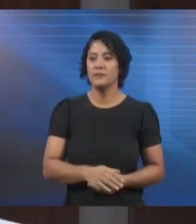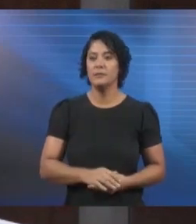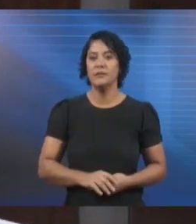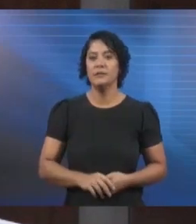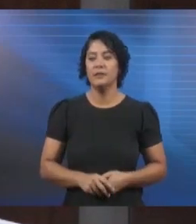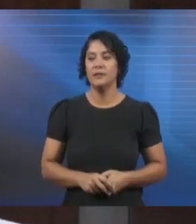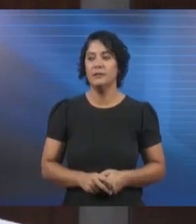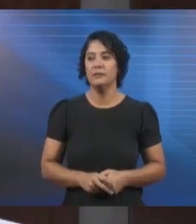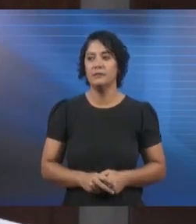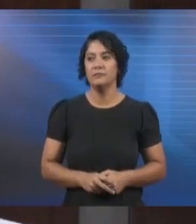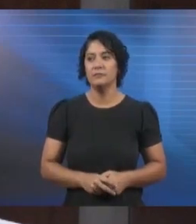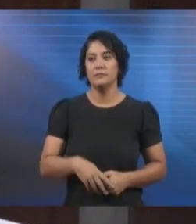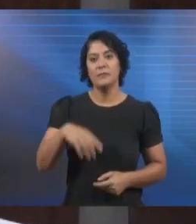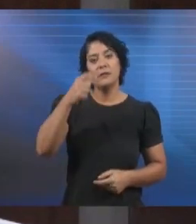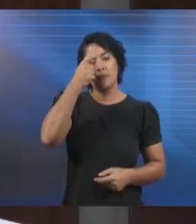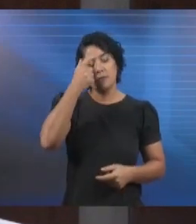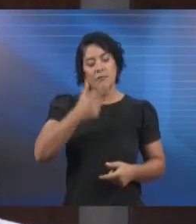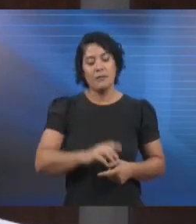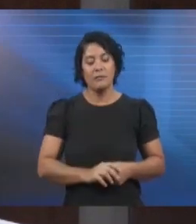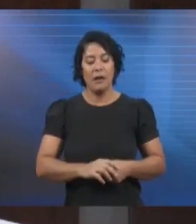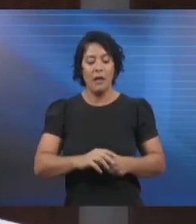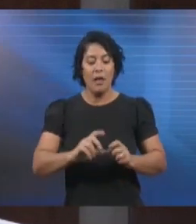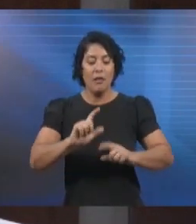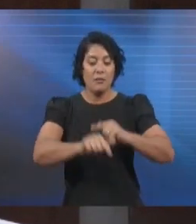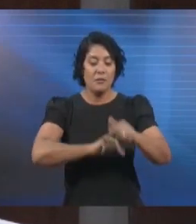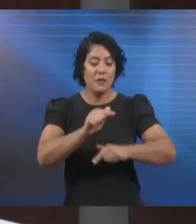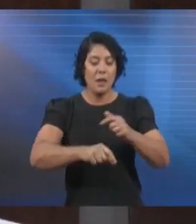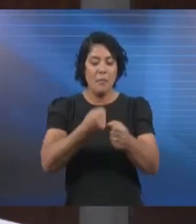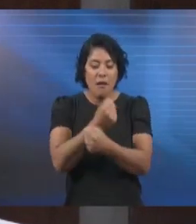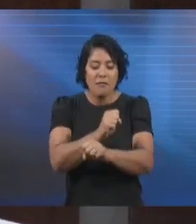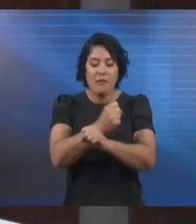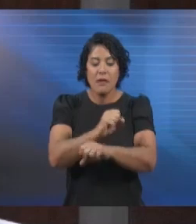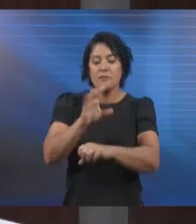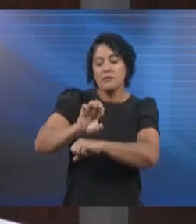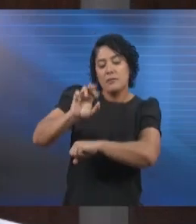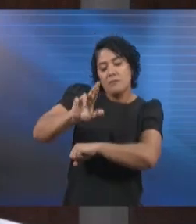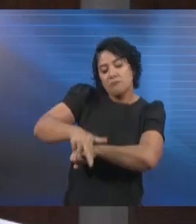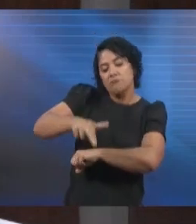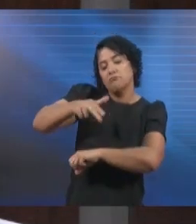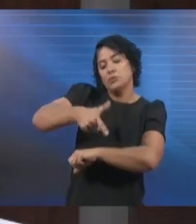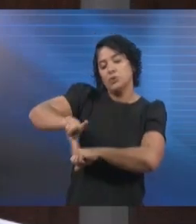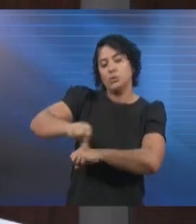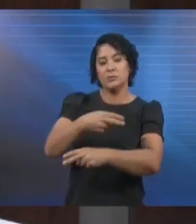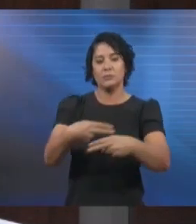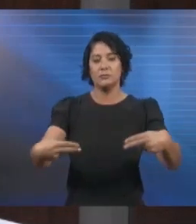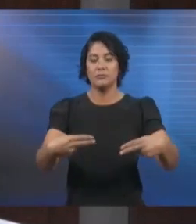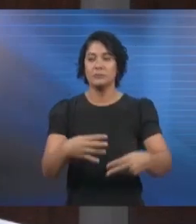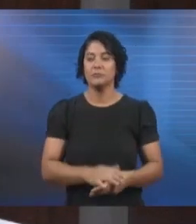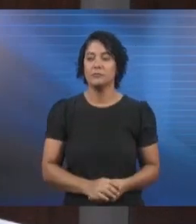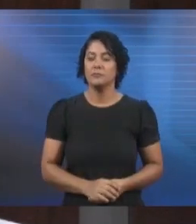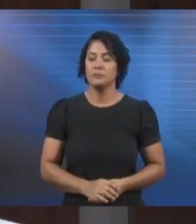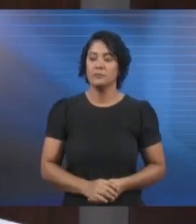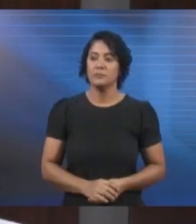Estadual da conscientização do enfrentamento do trabalho escravo no Estado do Rio Grande do Norte e das outras